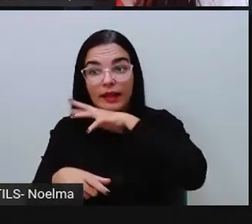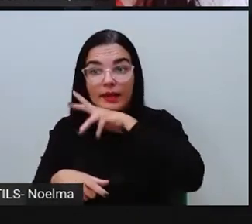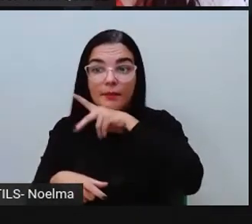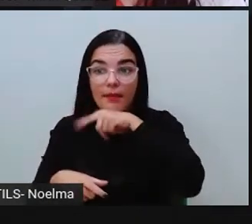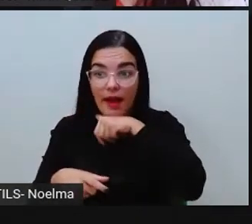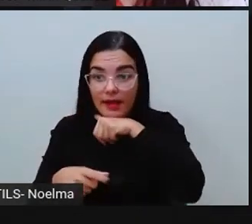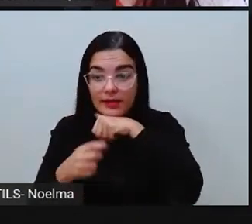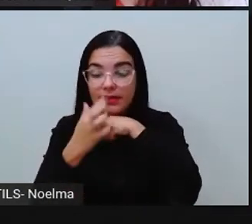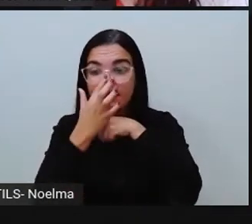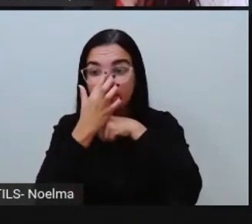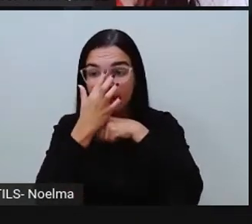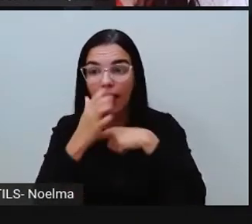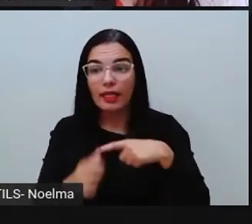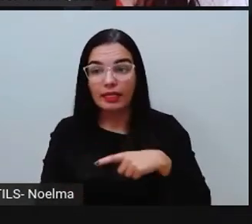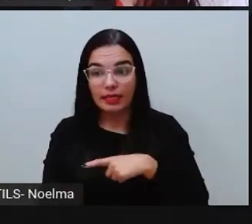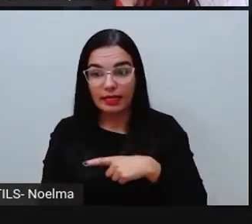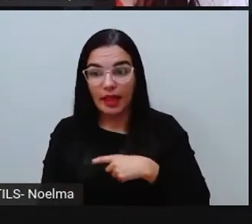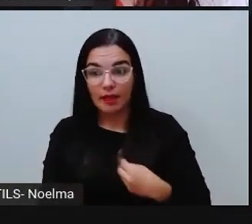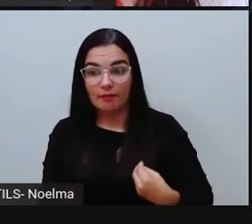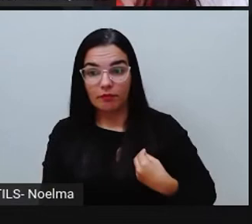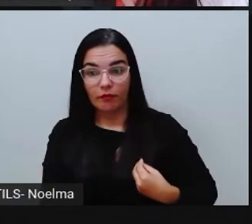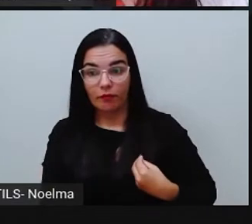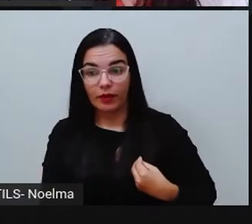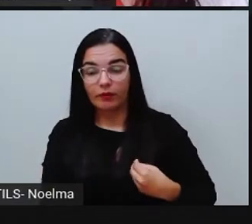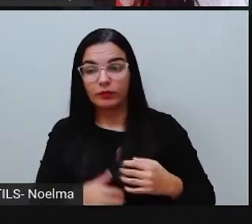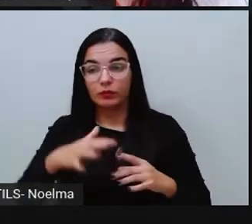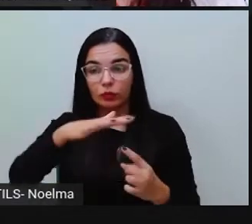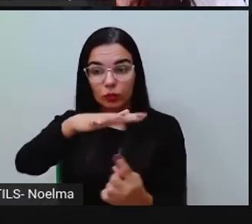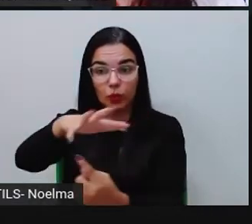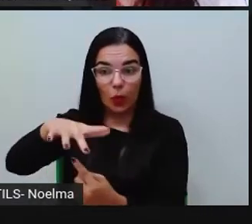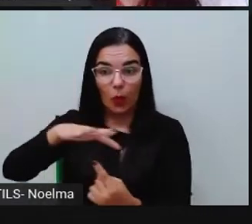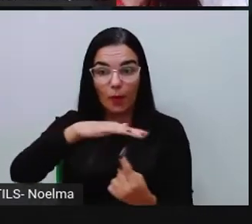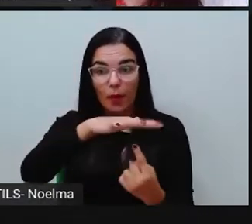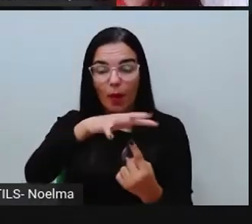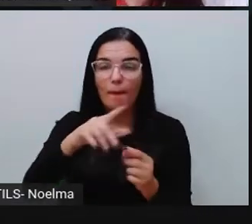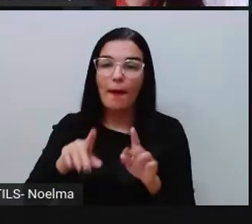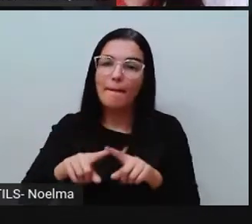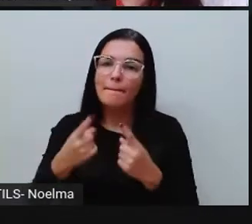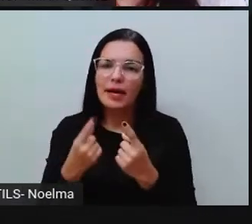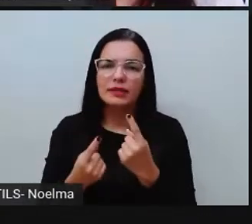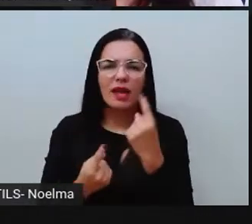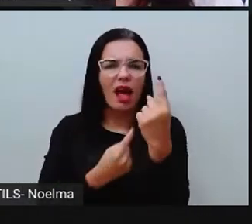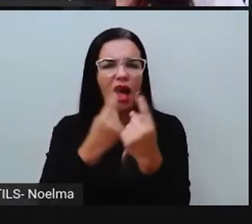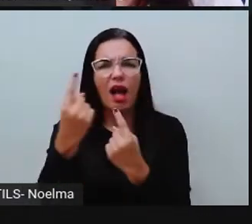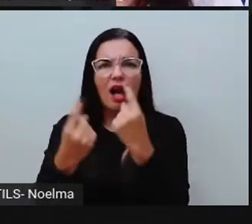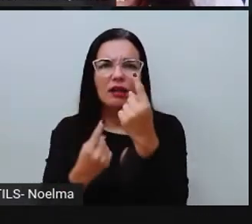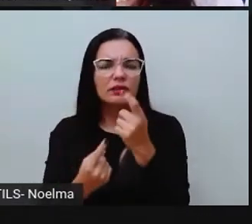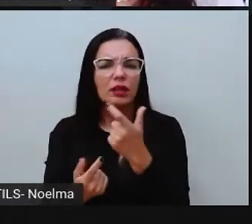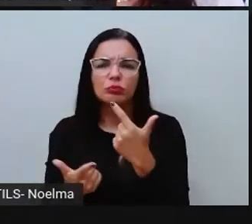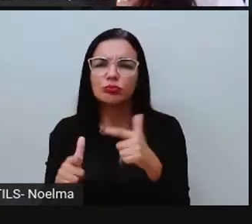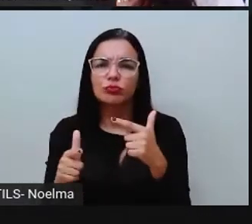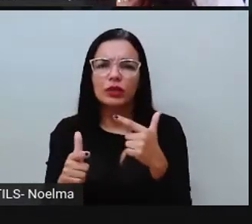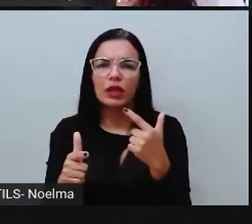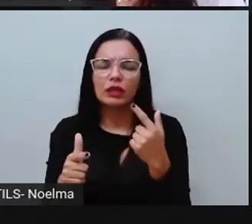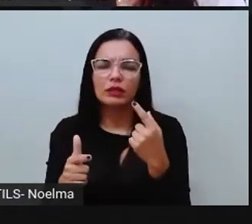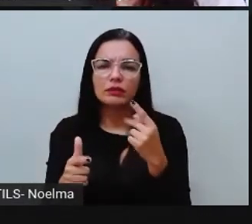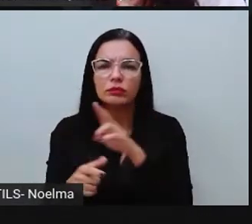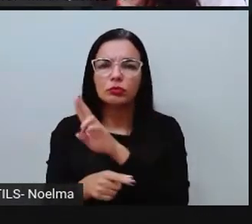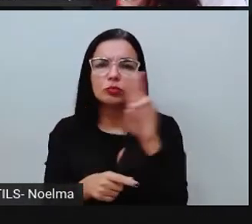De espécies de animais presentes nesse bioma, muitas dessas espécies ainda não foram